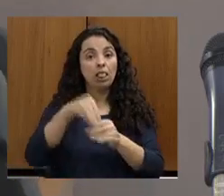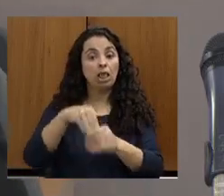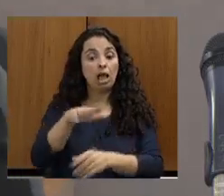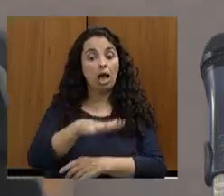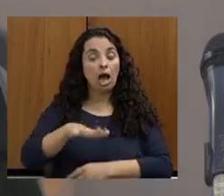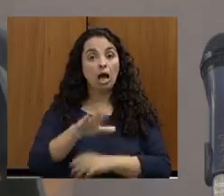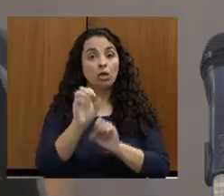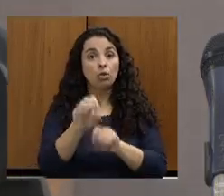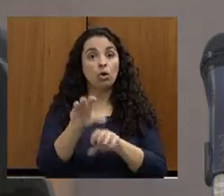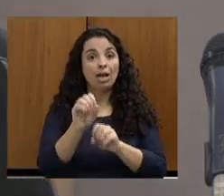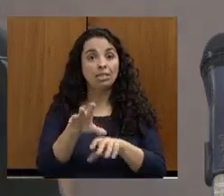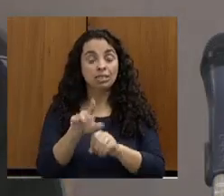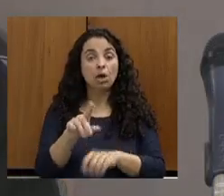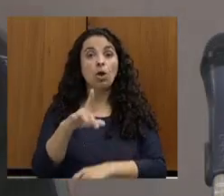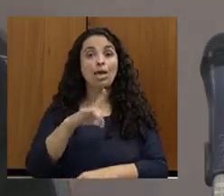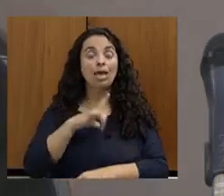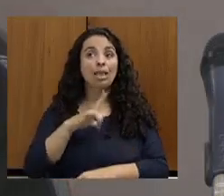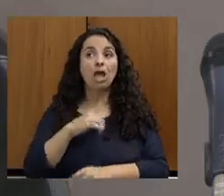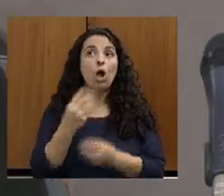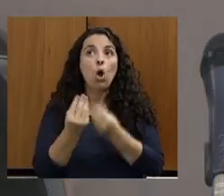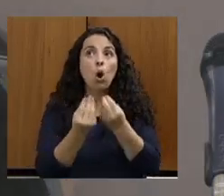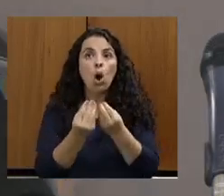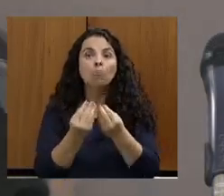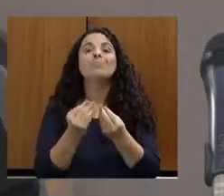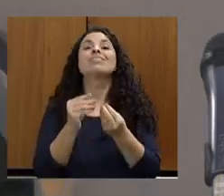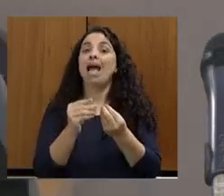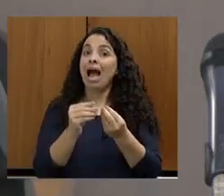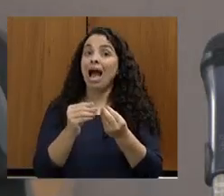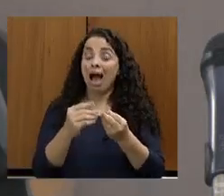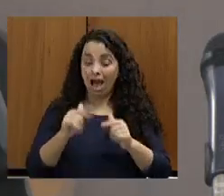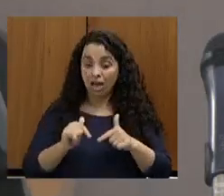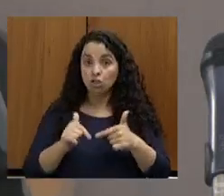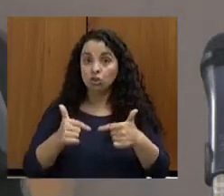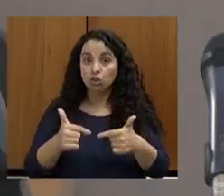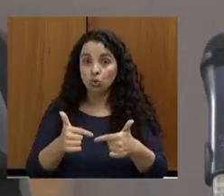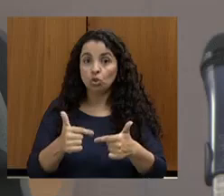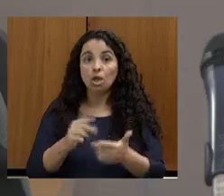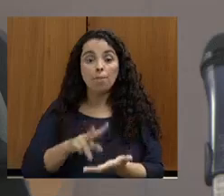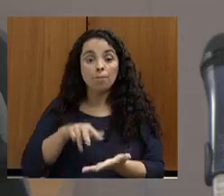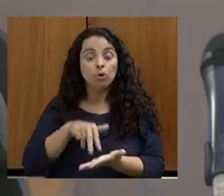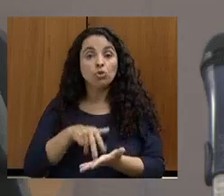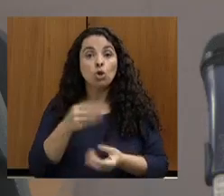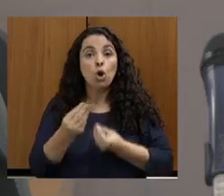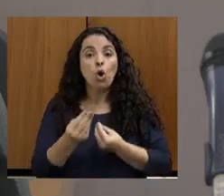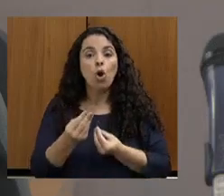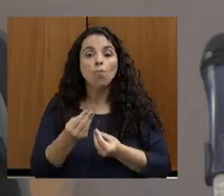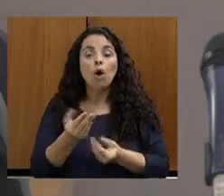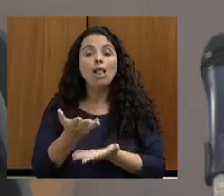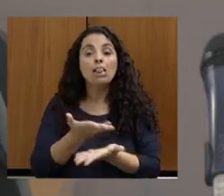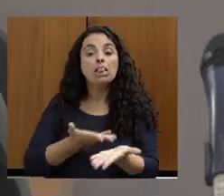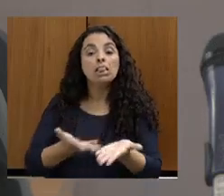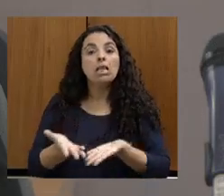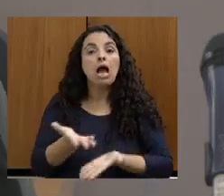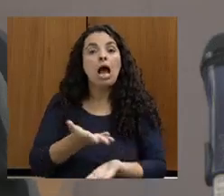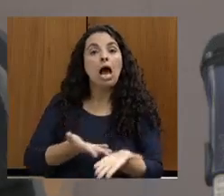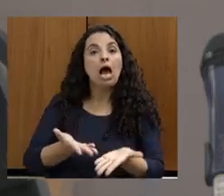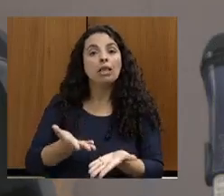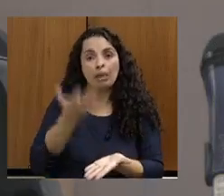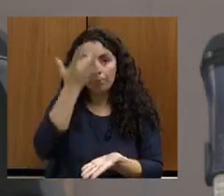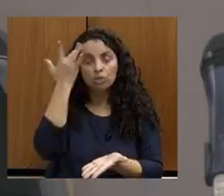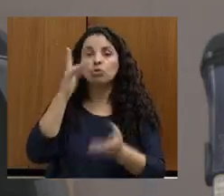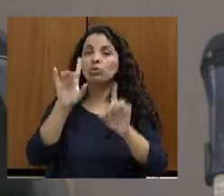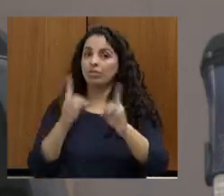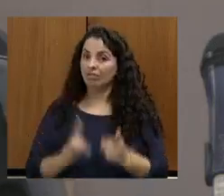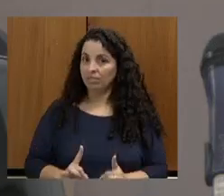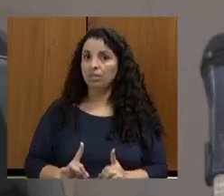refletindo sobre a atitude, a postura com que tratam as pessoas com deficiência. É importante lembrar que isso é uma